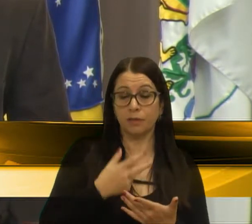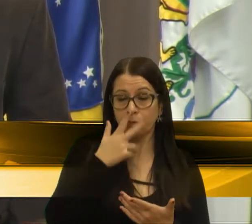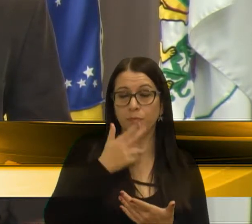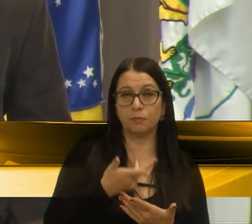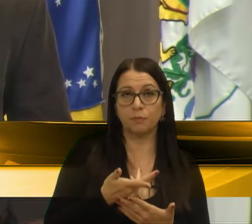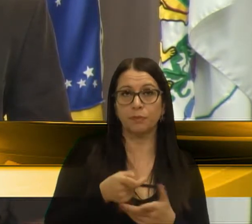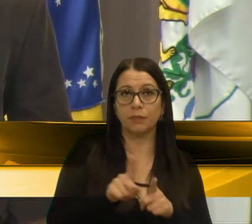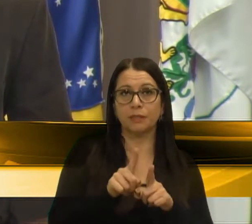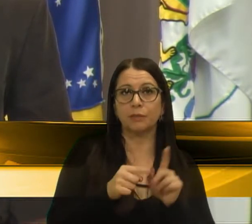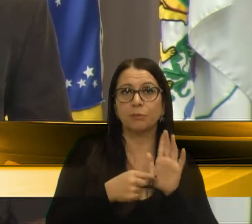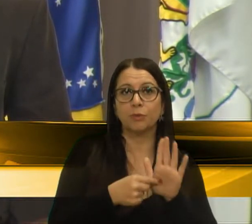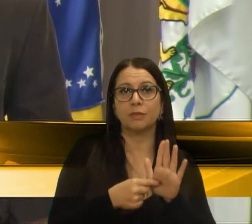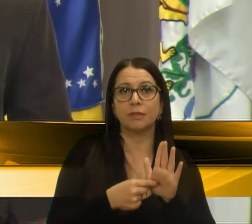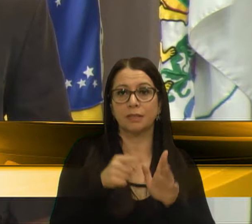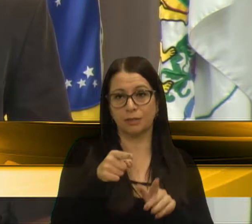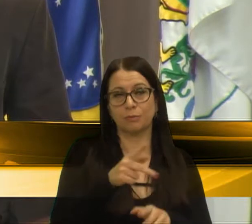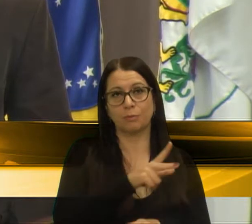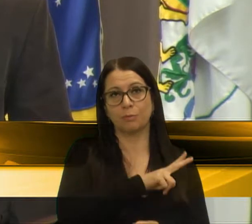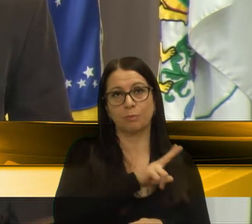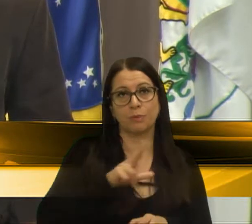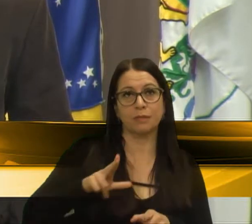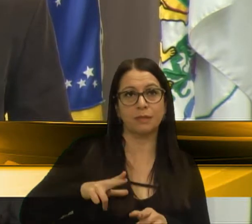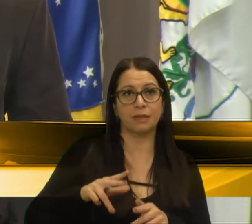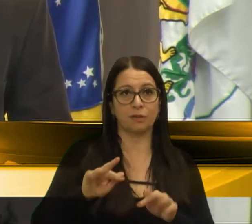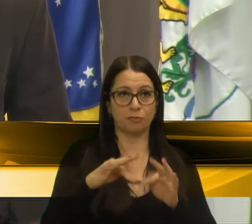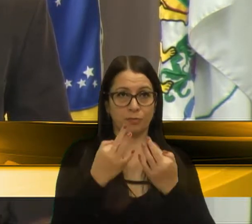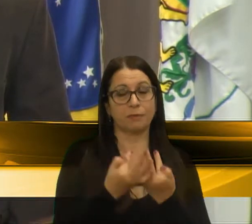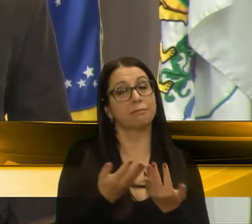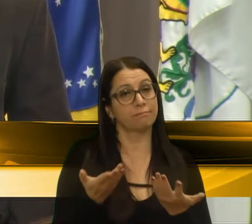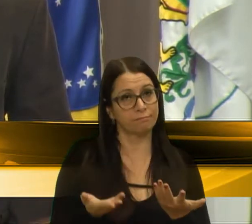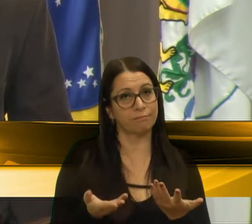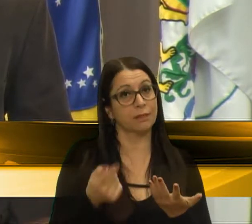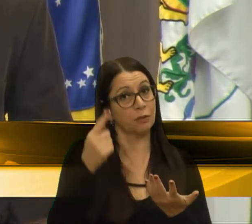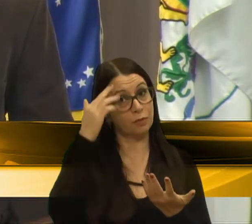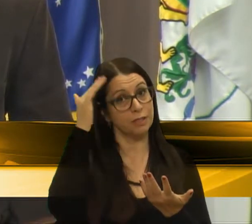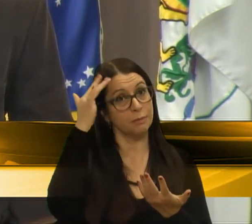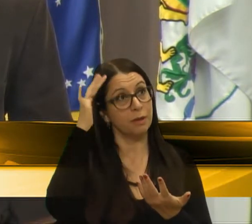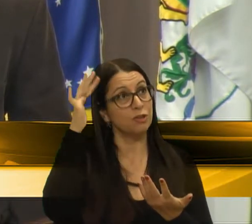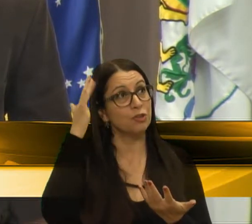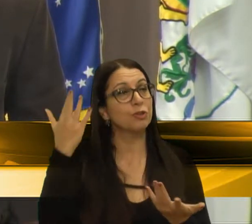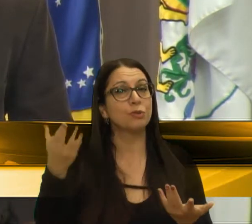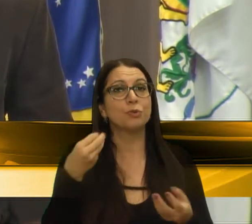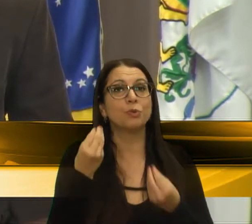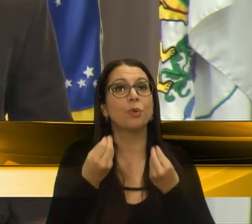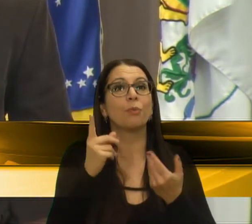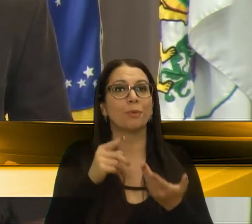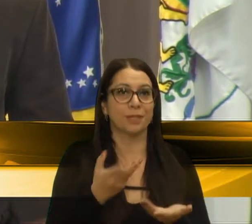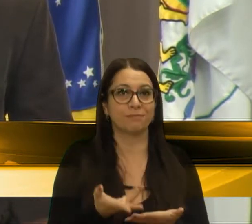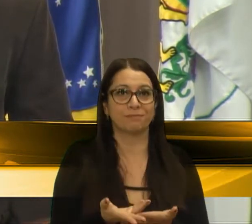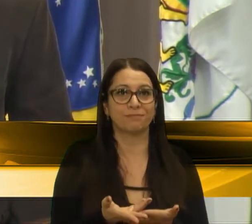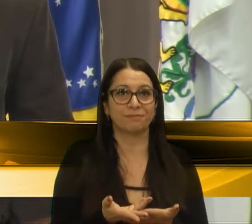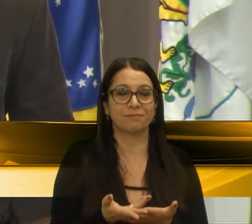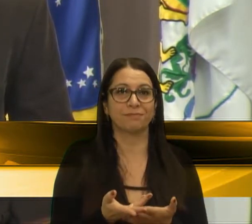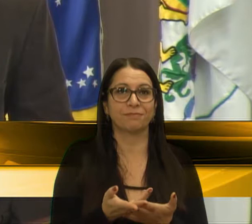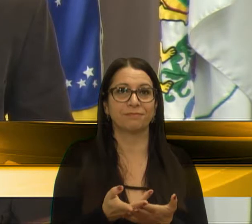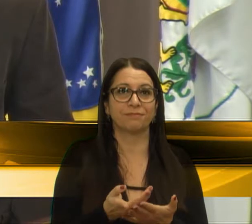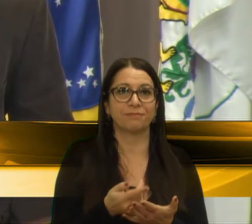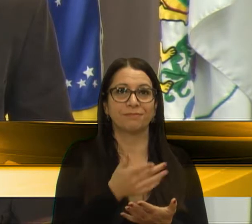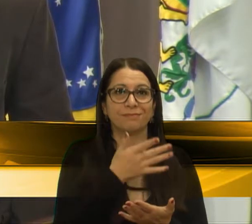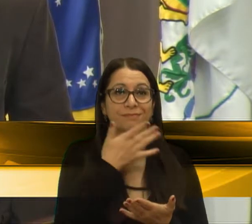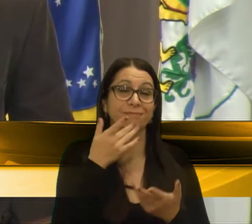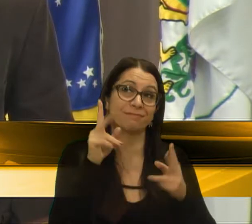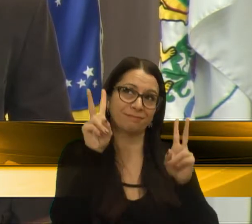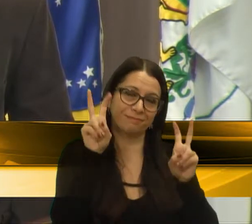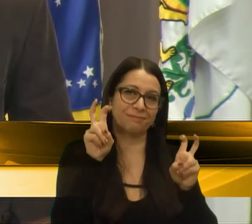eu tento passar isso para o paciente, para a família. Então, vocês imaginam como foi fácil, né, entre